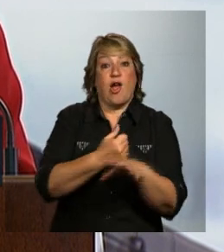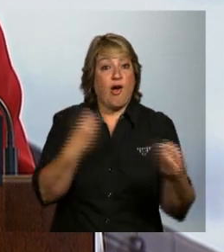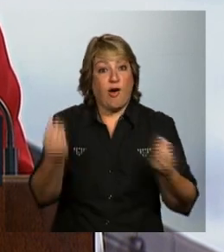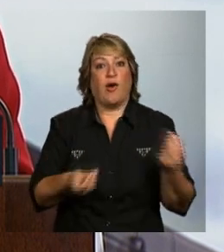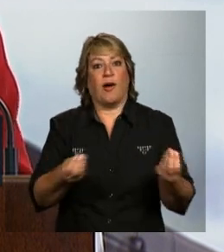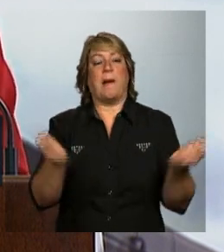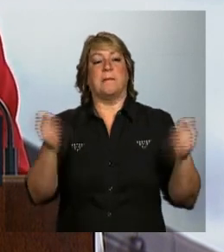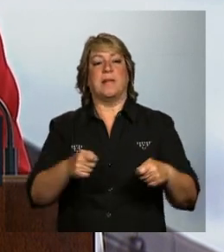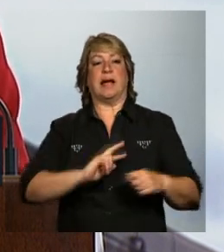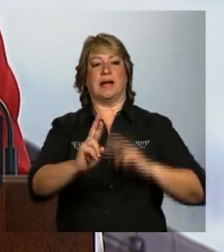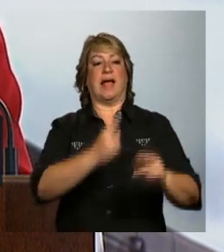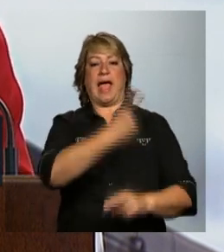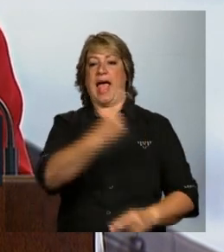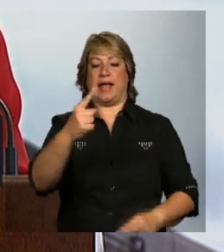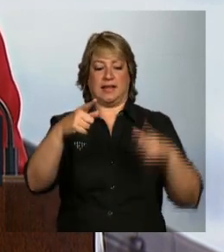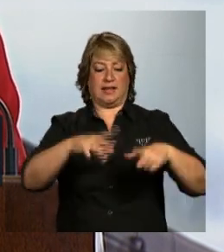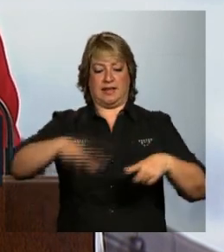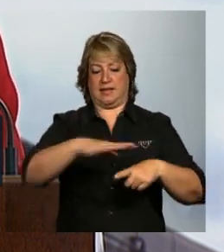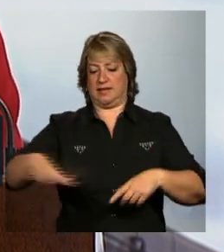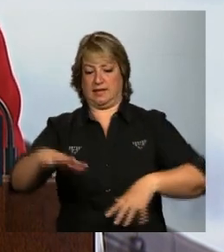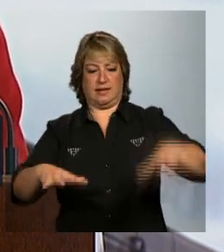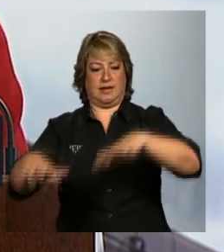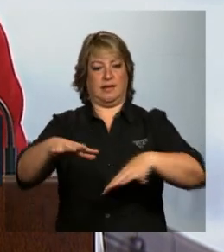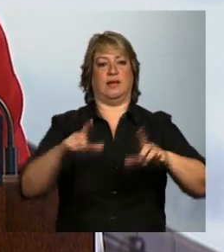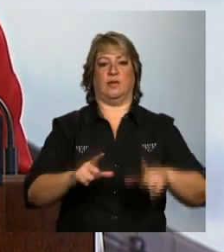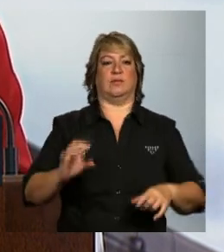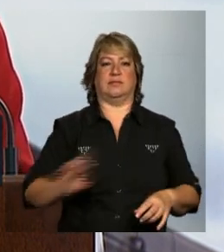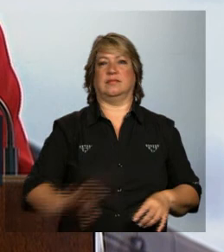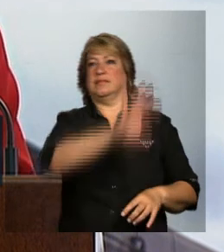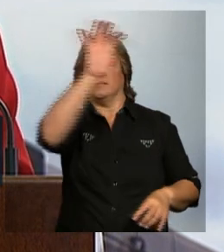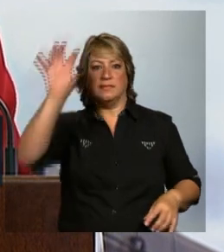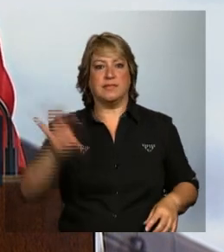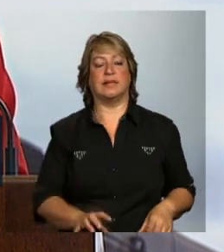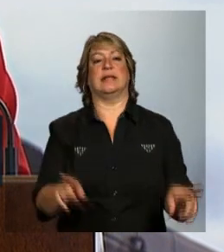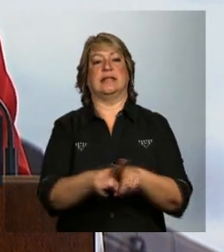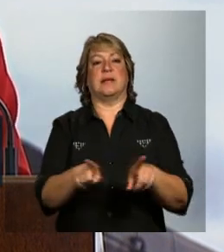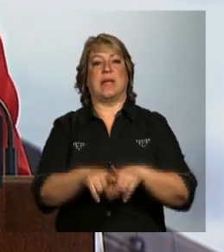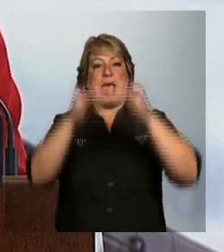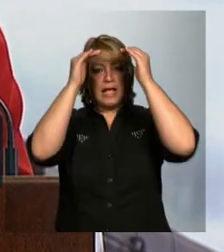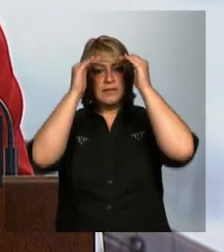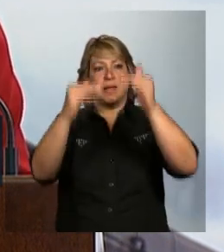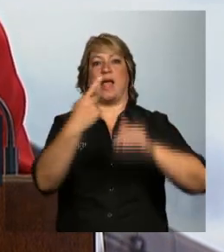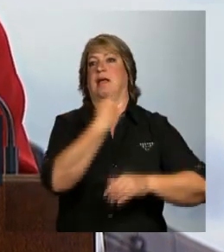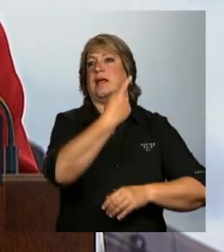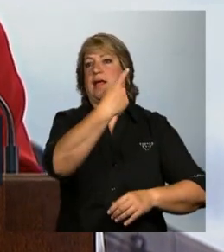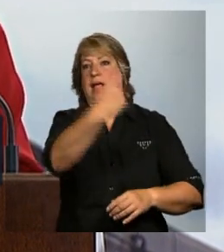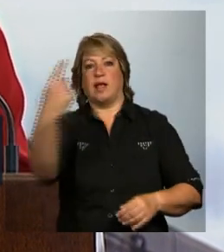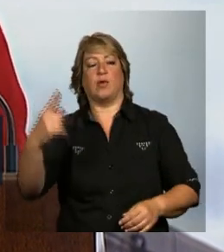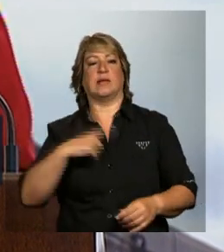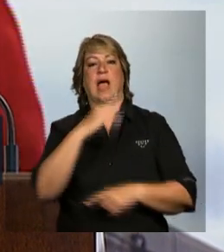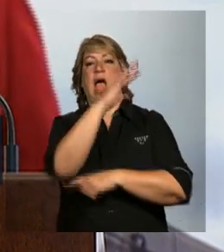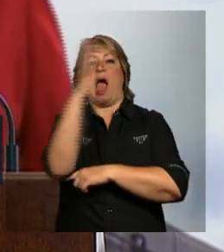para atender cada região conforme sua vocação produtiva e respeitada a sua configuração